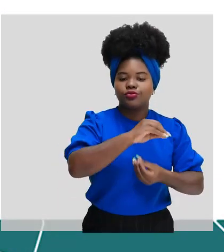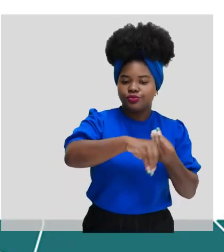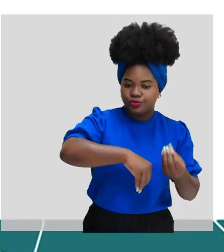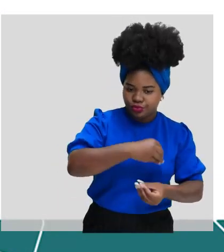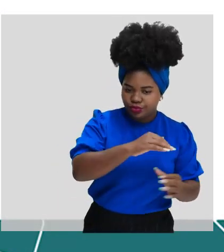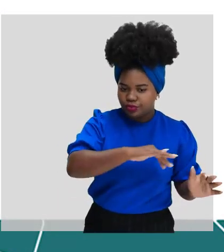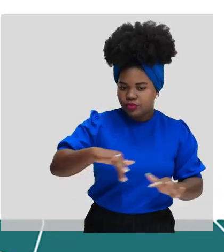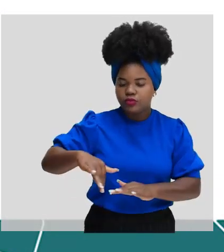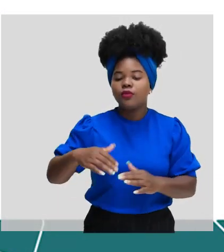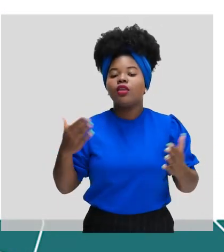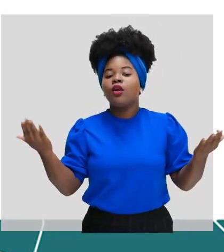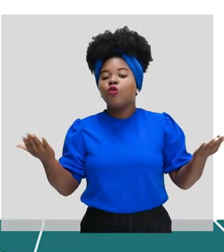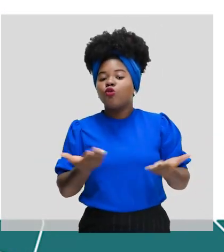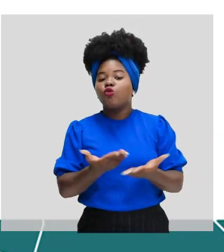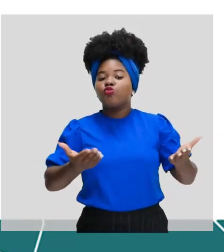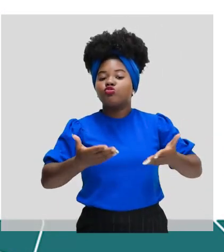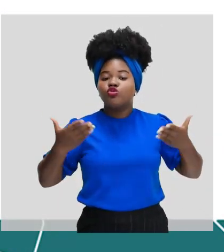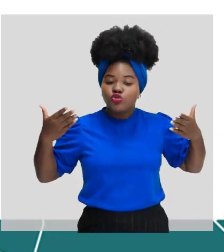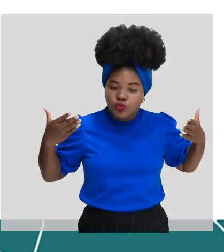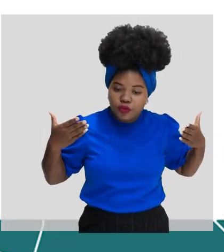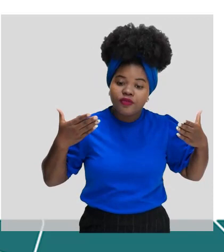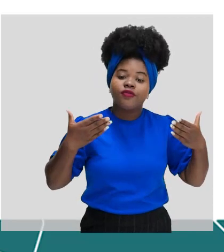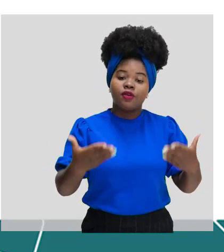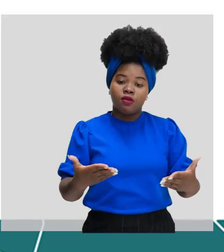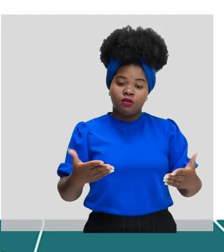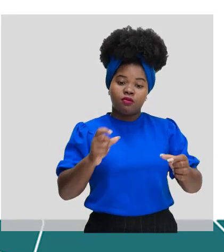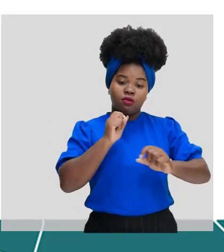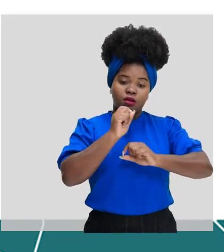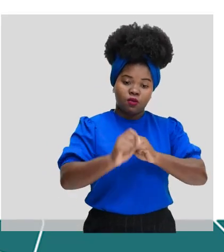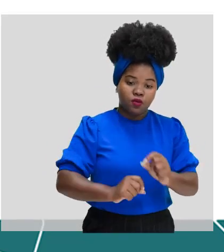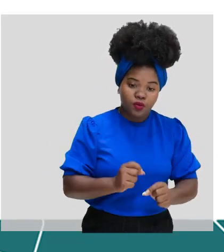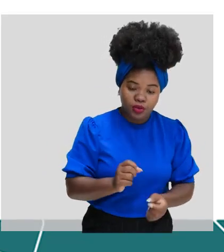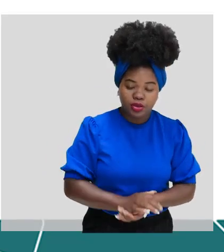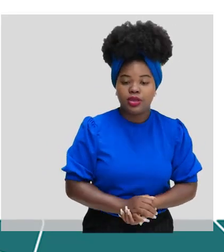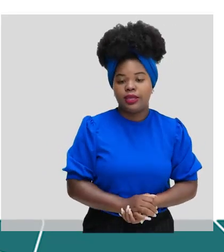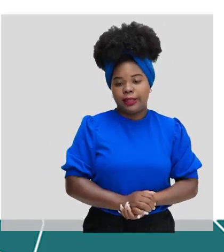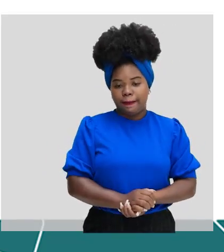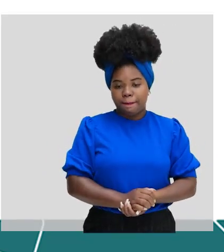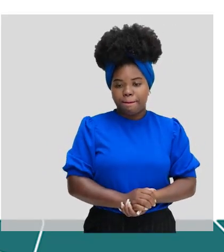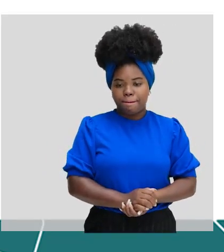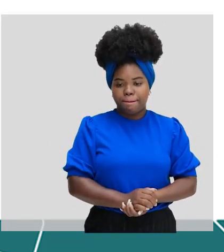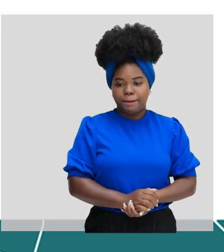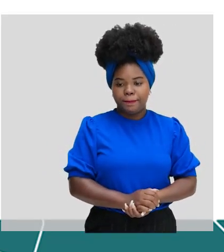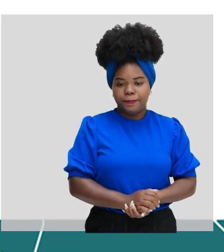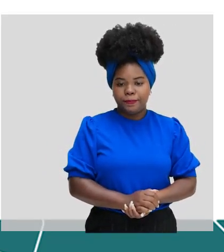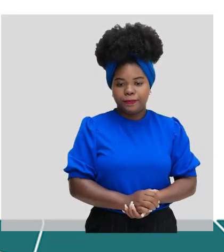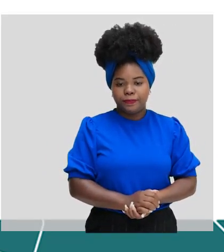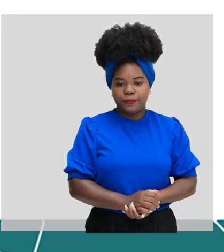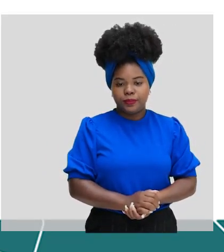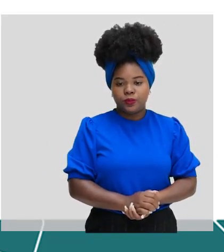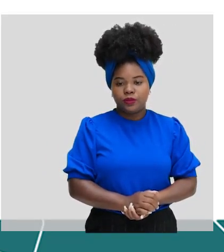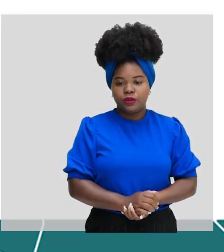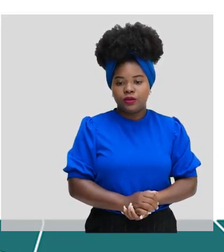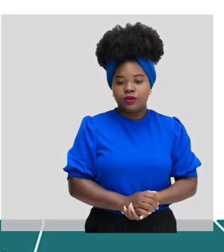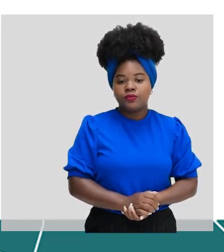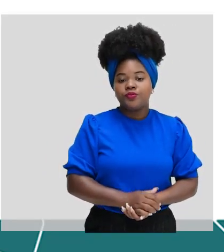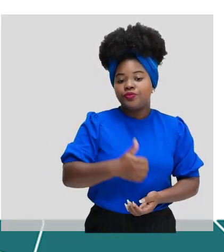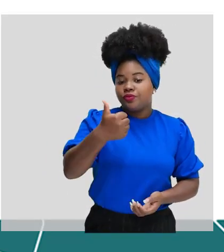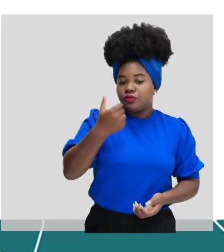um caso particular desse cálculo estequiométrico. Que caso particular é esse? Quando